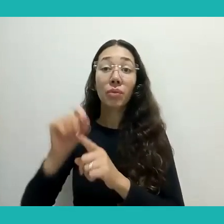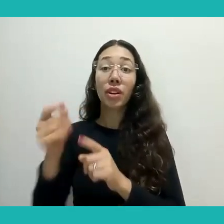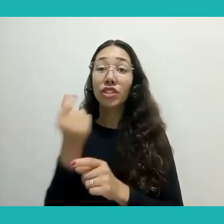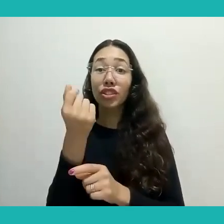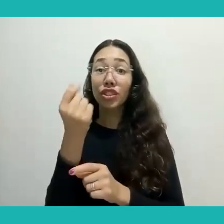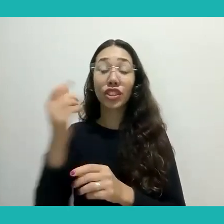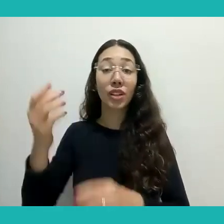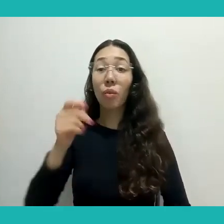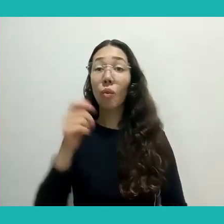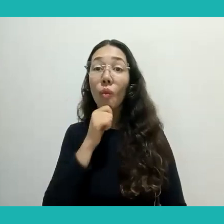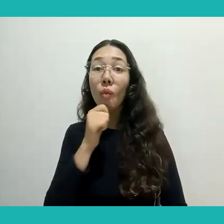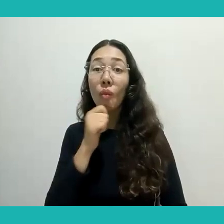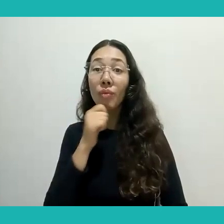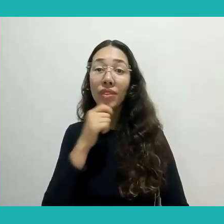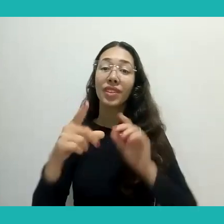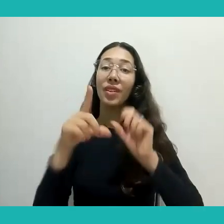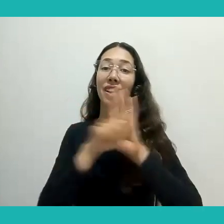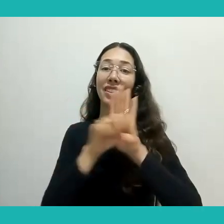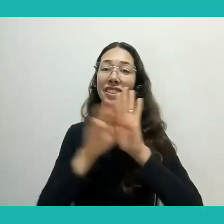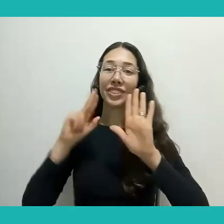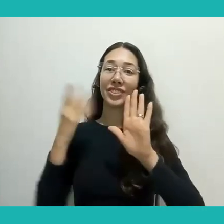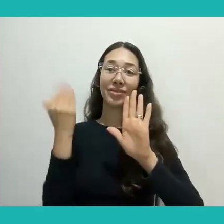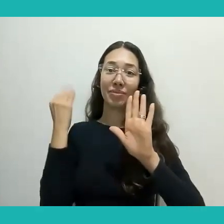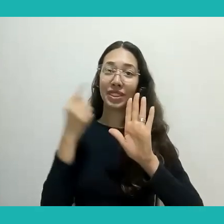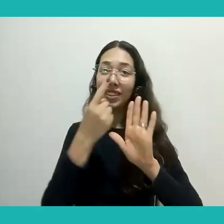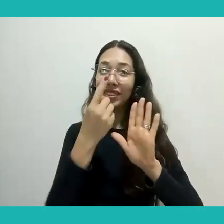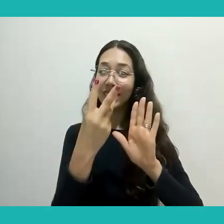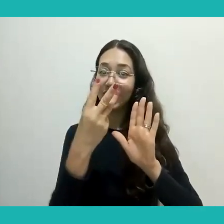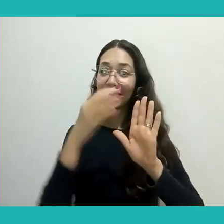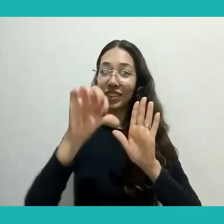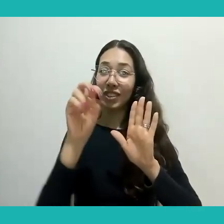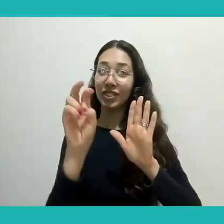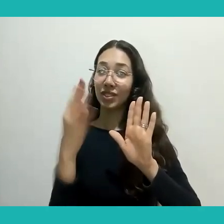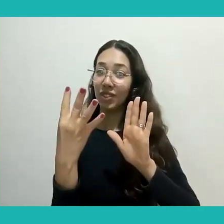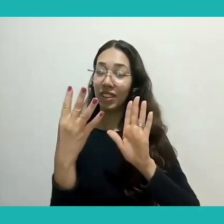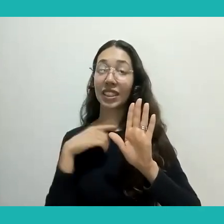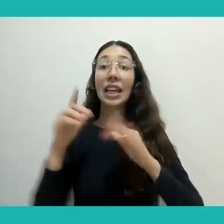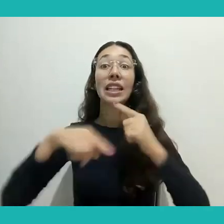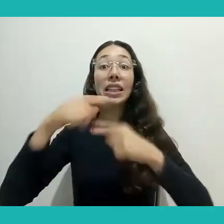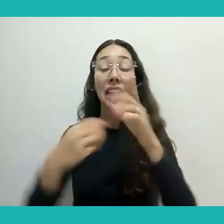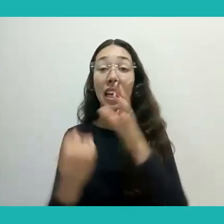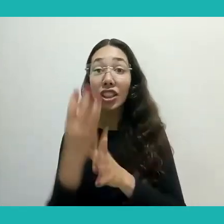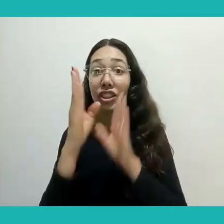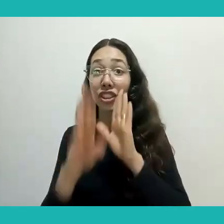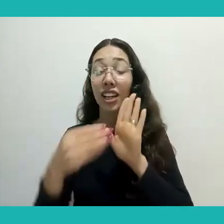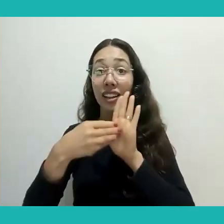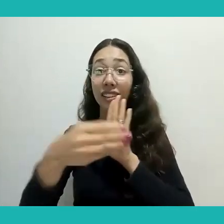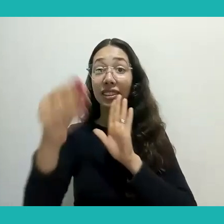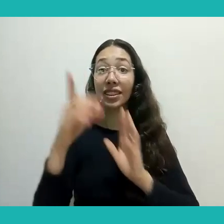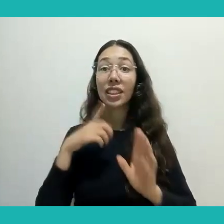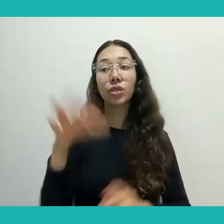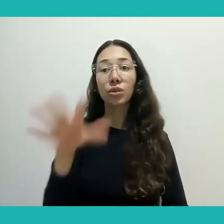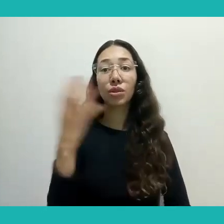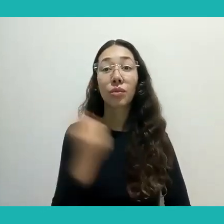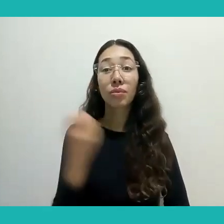da 13.954. Com o advento da Lei 13.954, é que os pensionistas passaram a